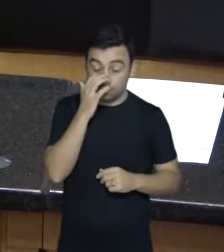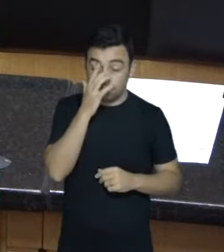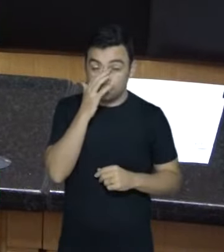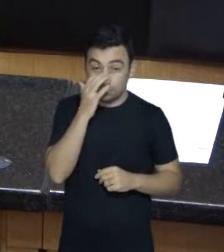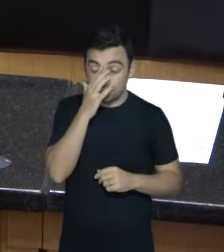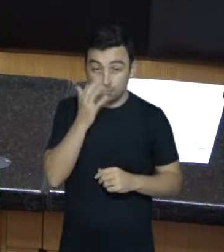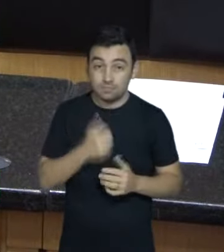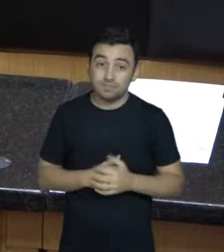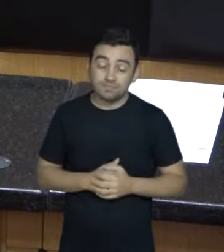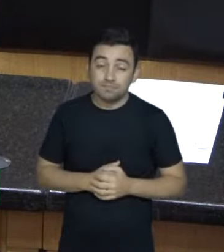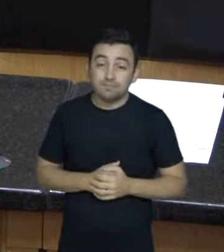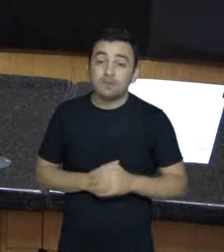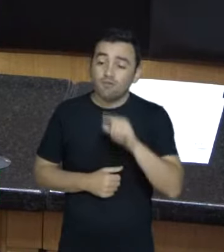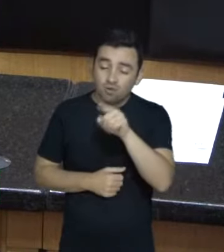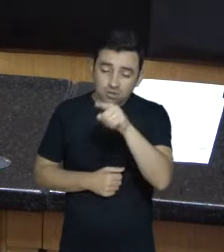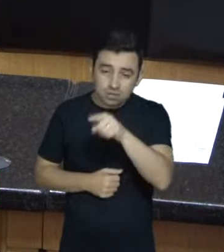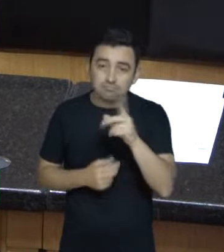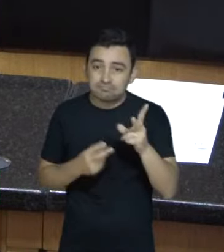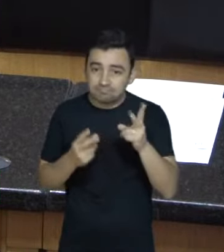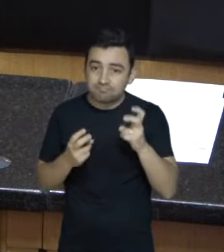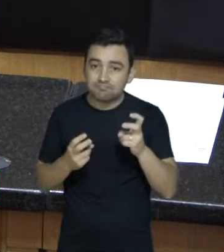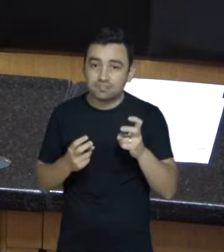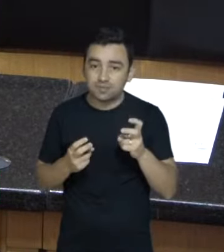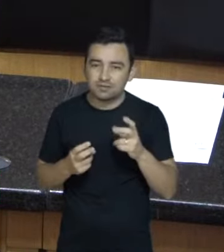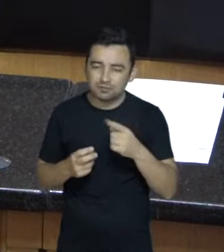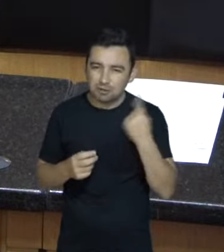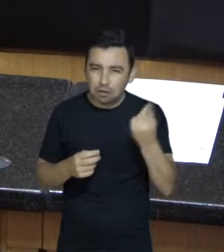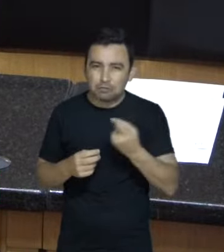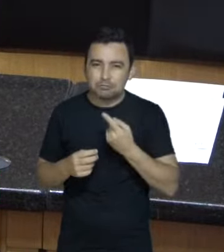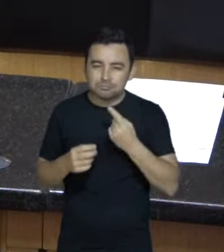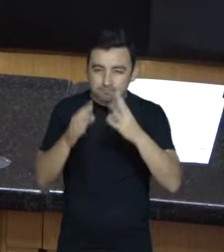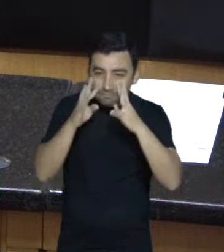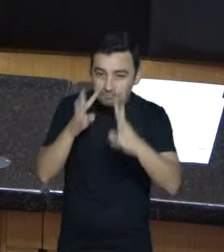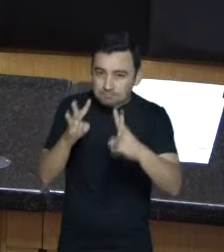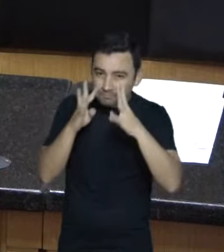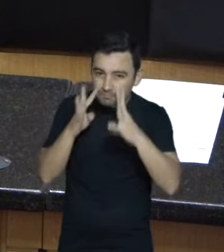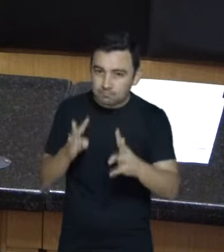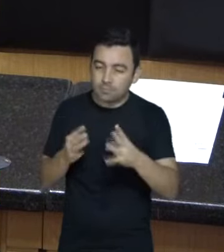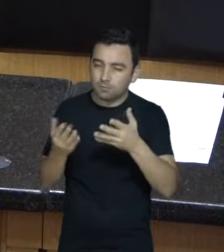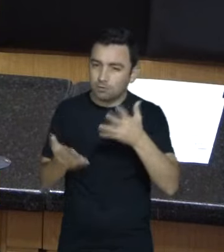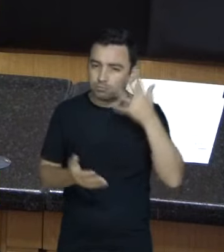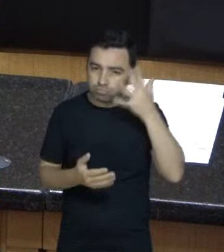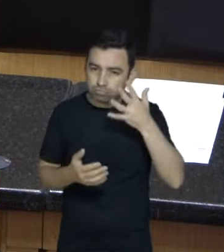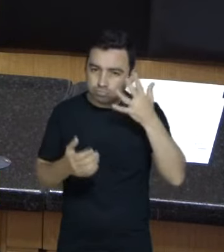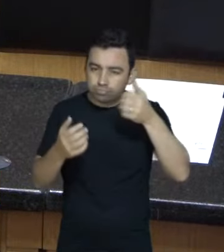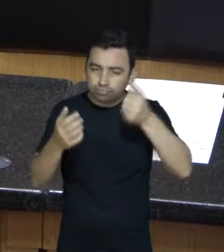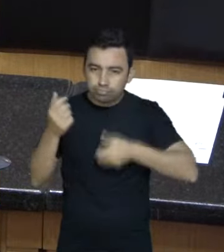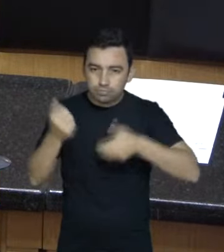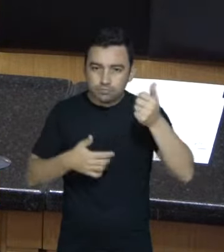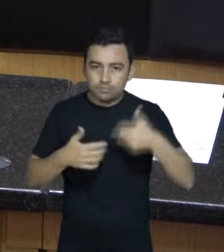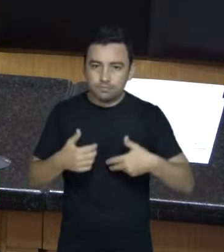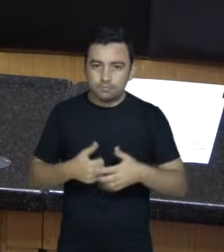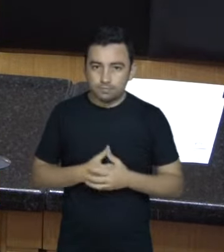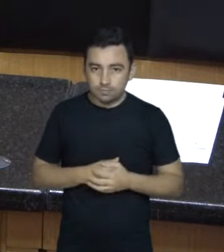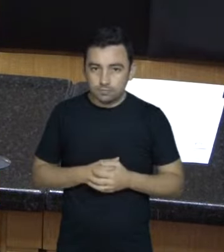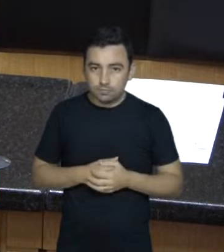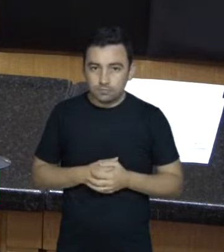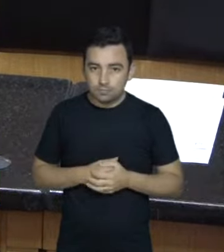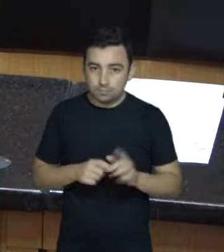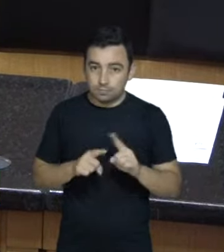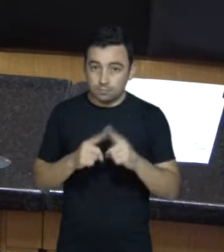senhor vê, é lógico, a gente ouve com atenção as palavras de Vossa Excelência, mas